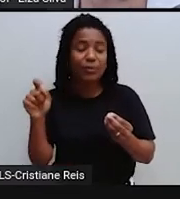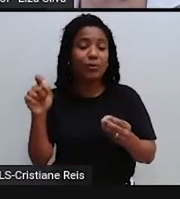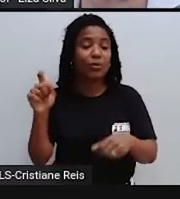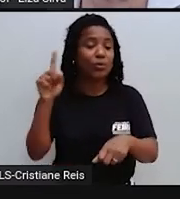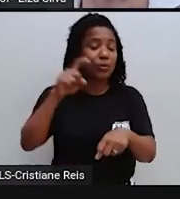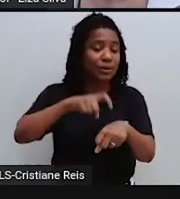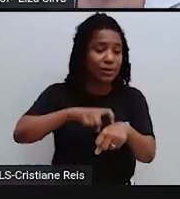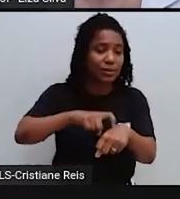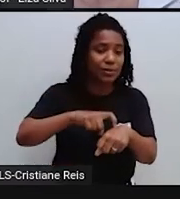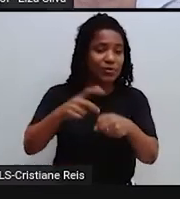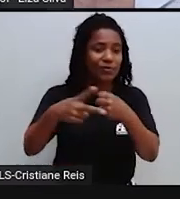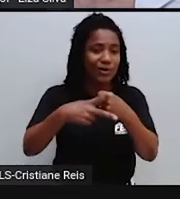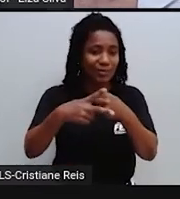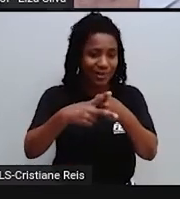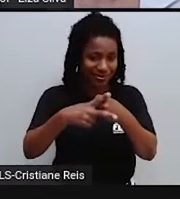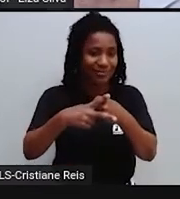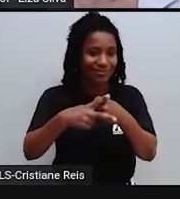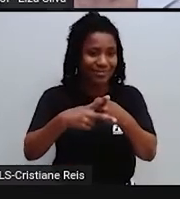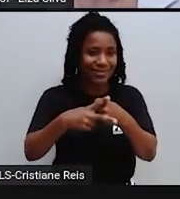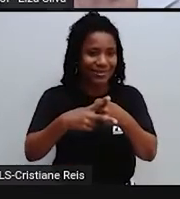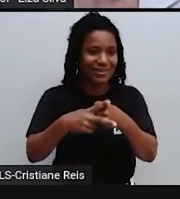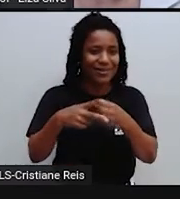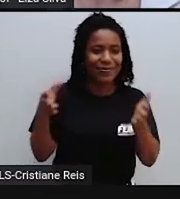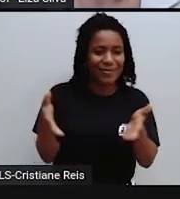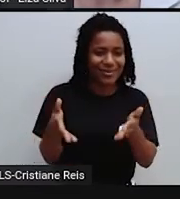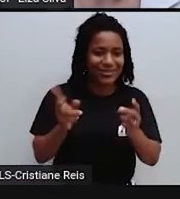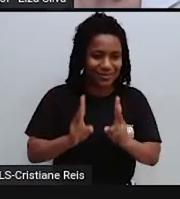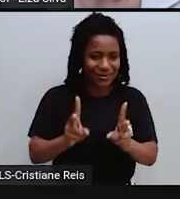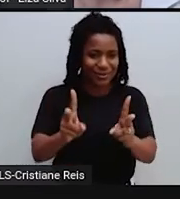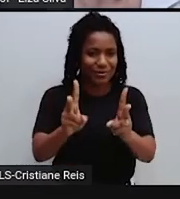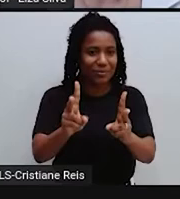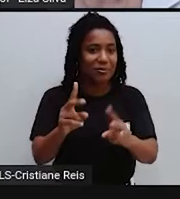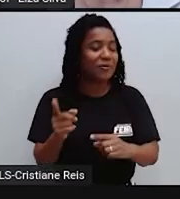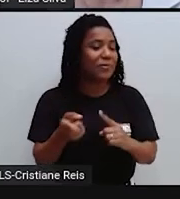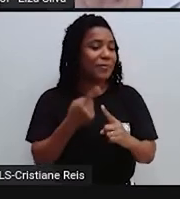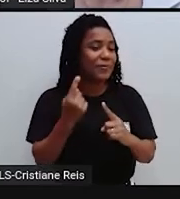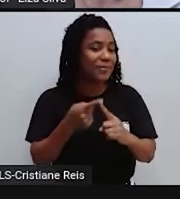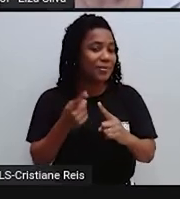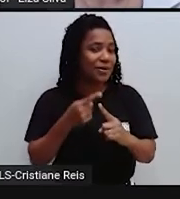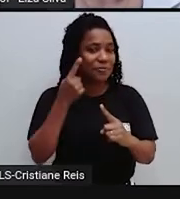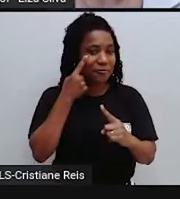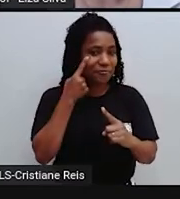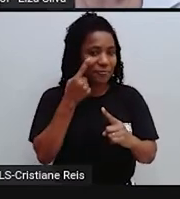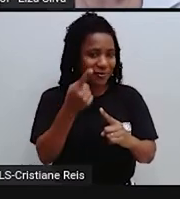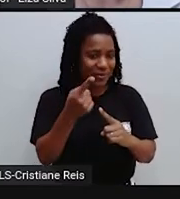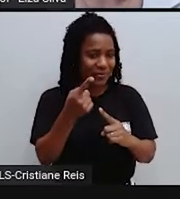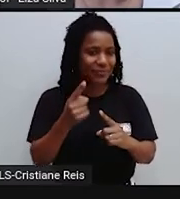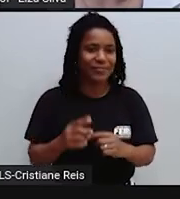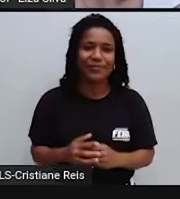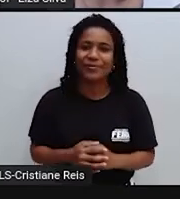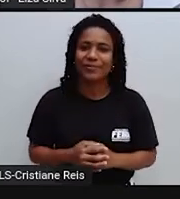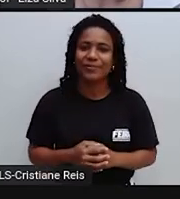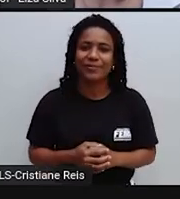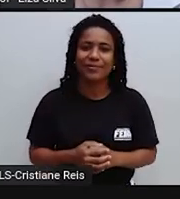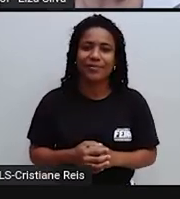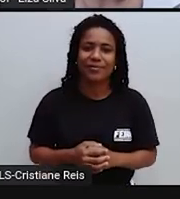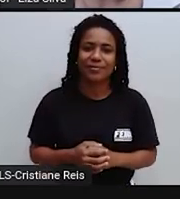do inglês. Então, vejamos aqui uma primeira situação. Our action happened exactly